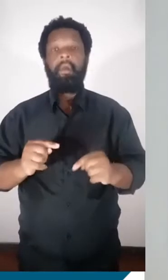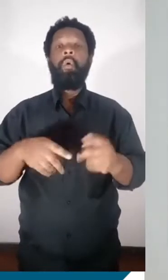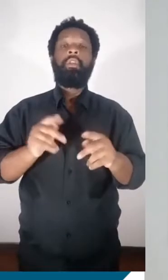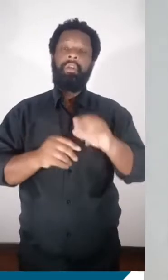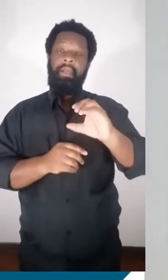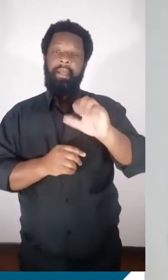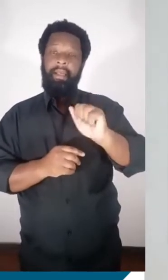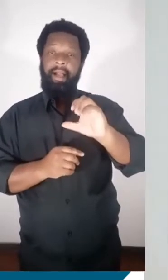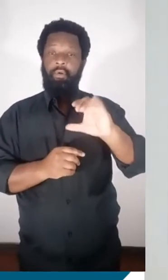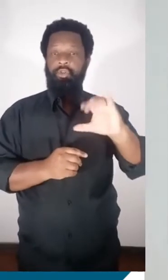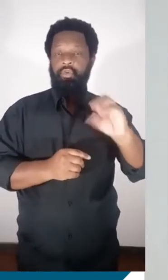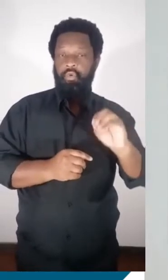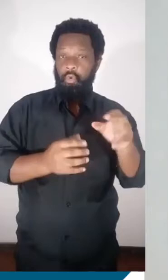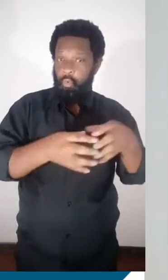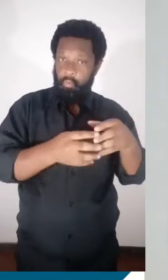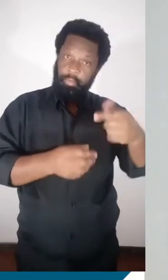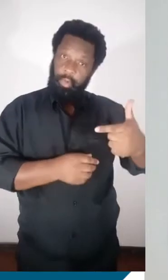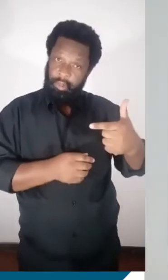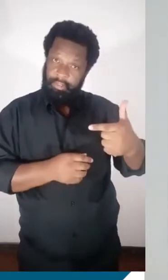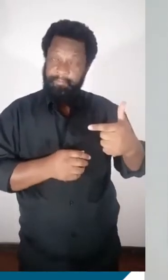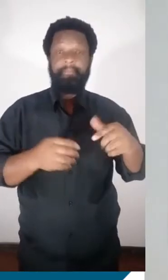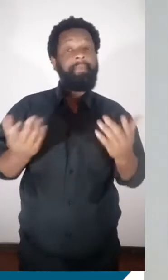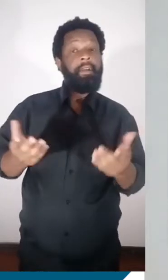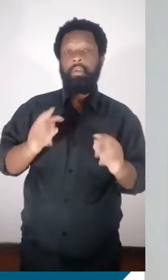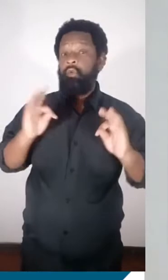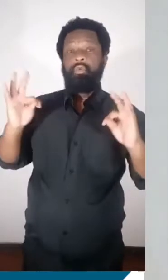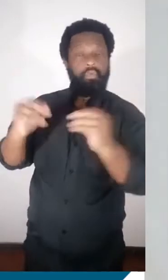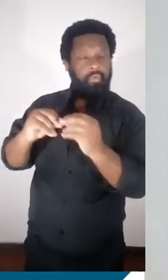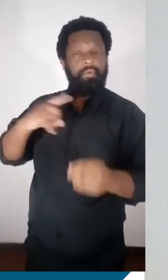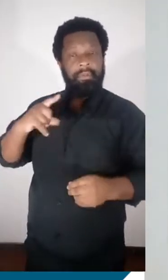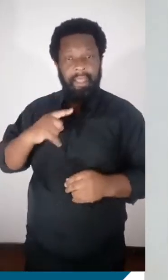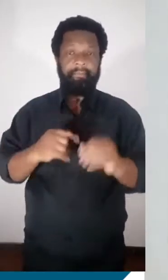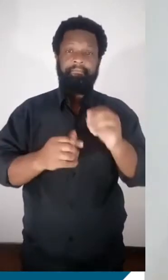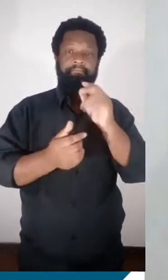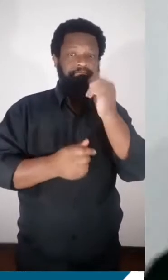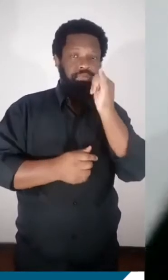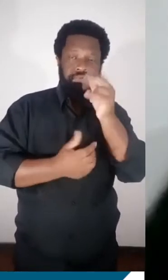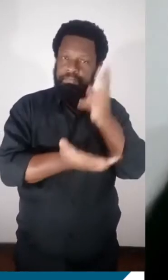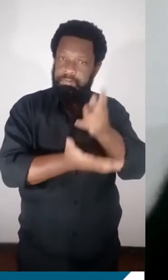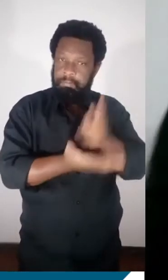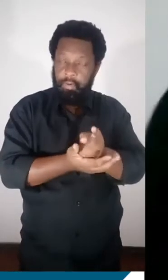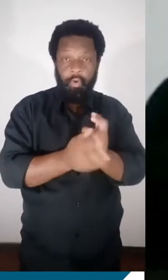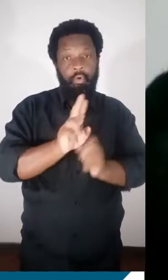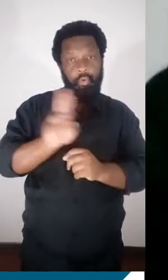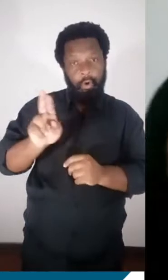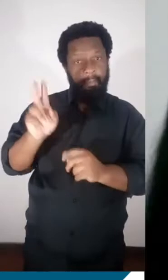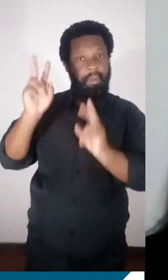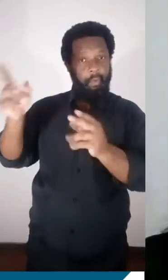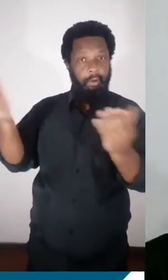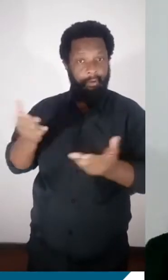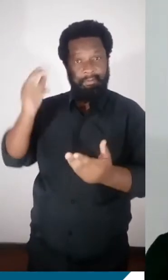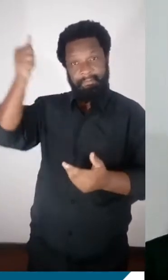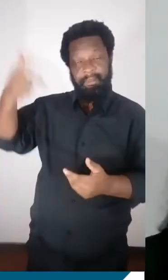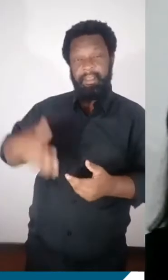No caso do cálcio, que é no grupo 2, hidróxido de cálcio. Então todos que tiverem carga fixa, o nome será dessa